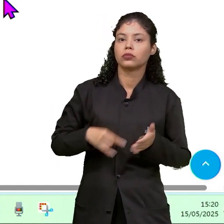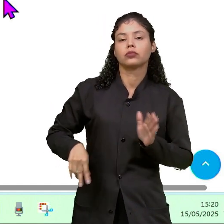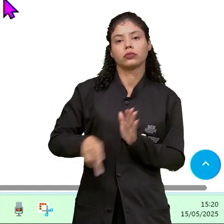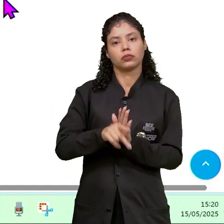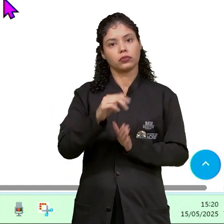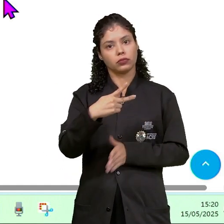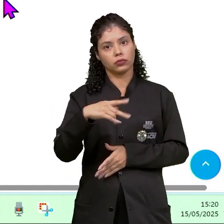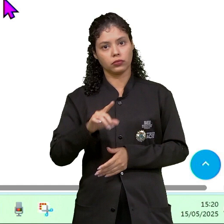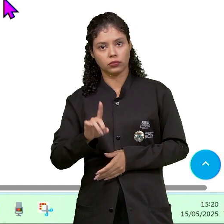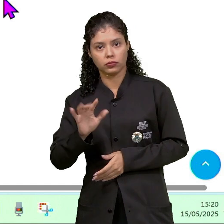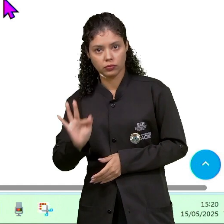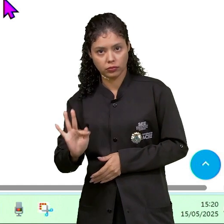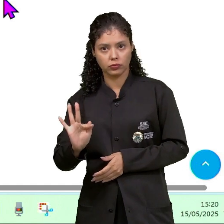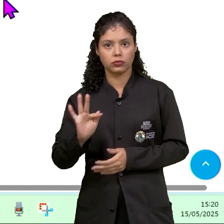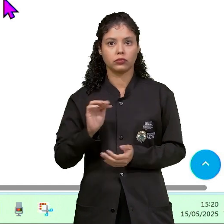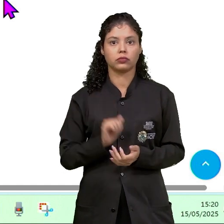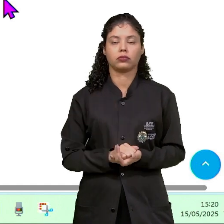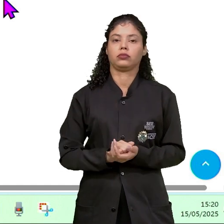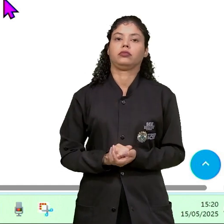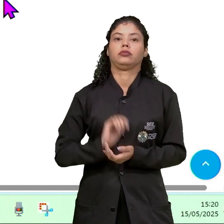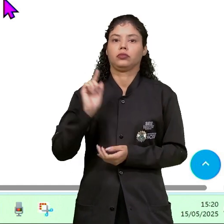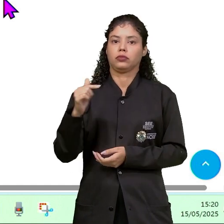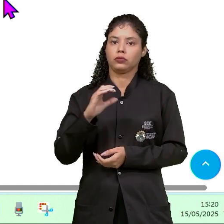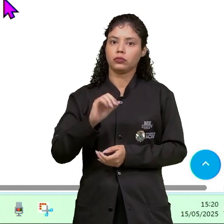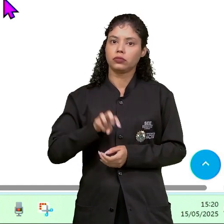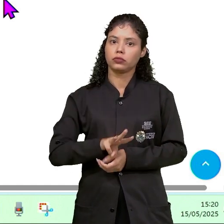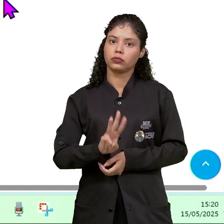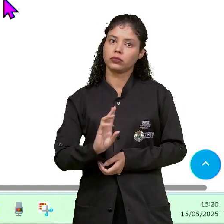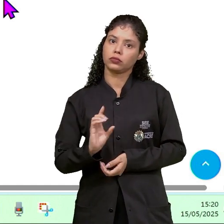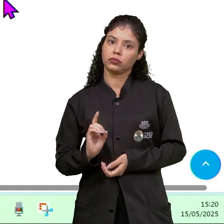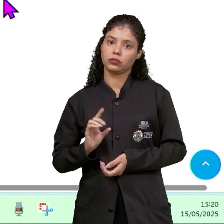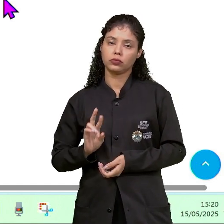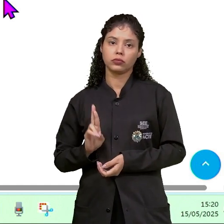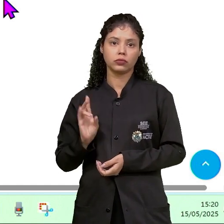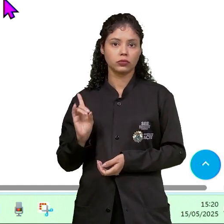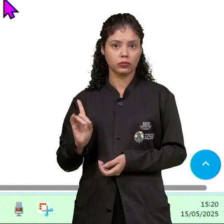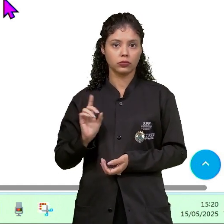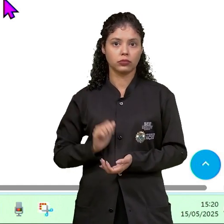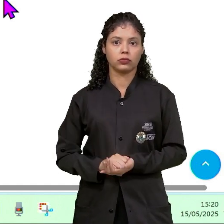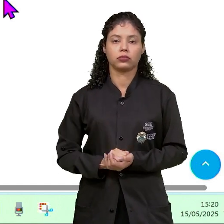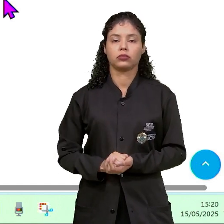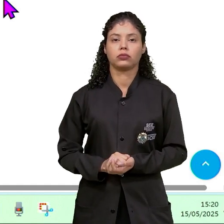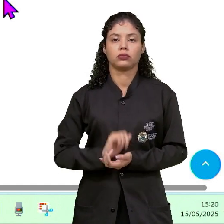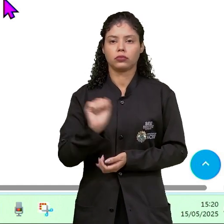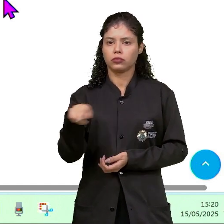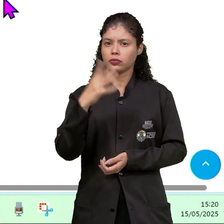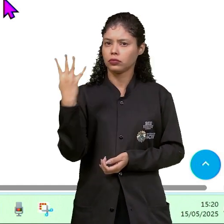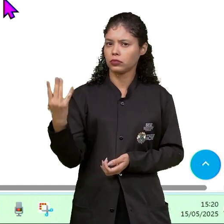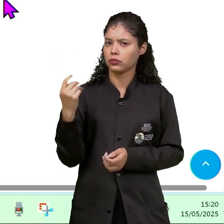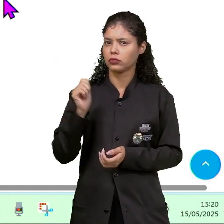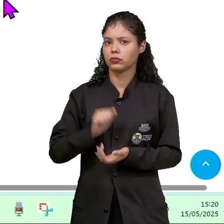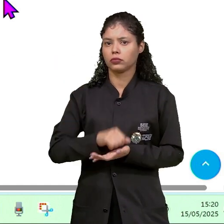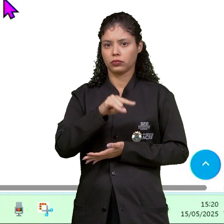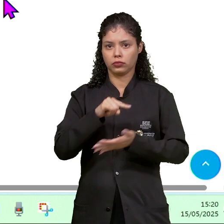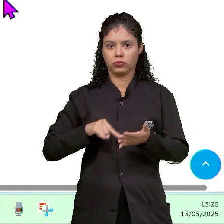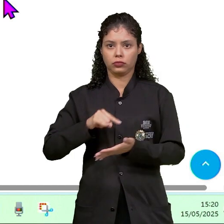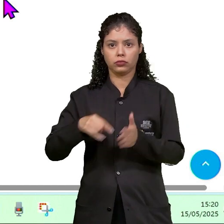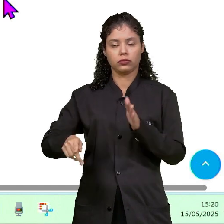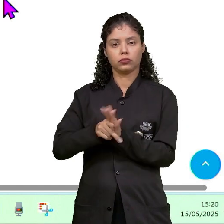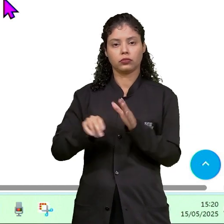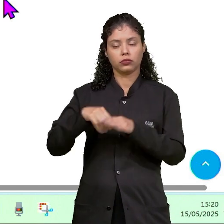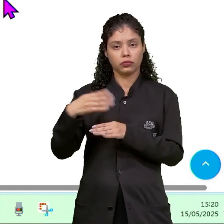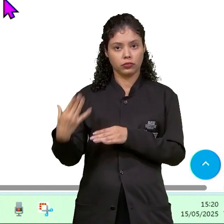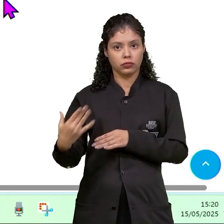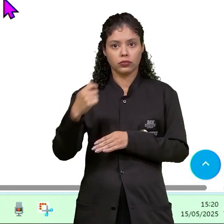um PDF, eu coloquei um documento do Excel, do Word, então ele me mostra aqui quantos documentos externos